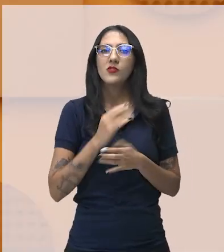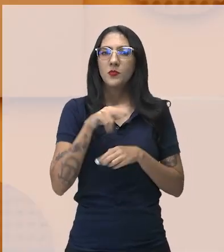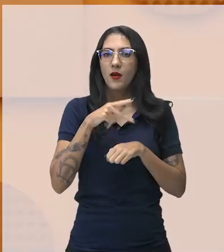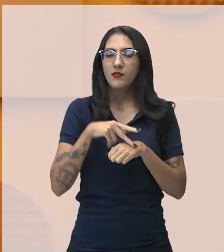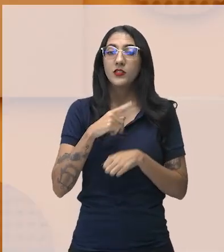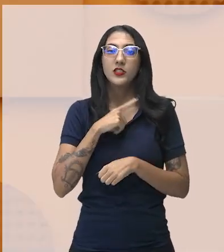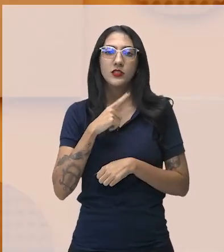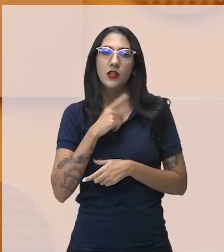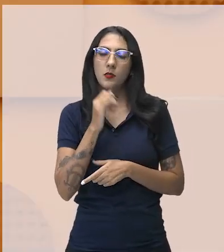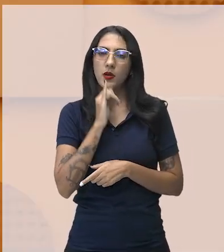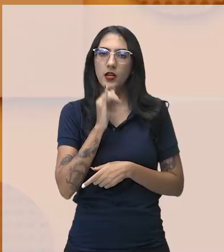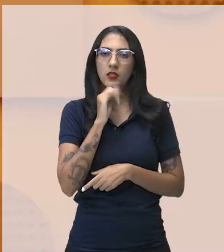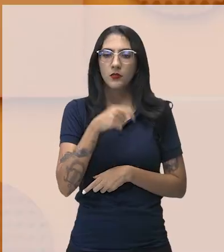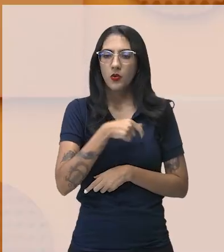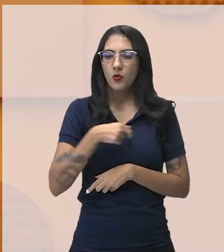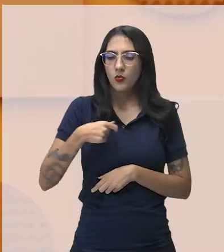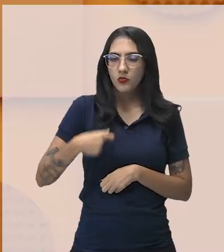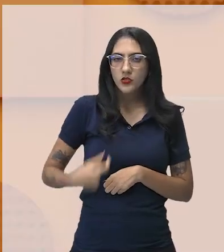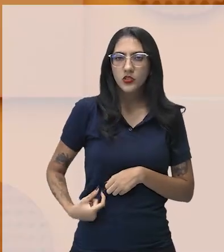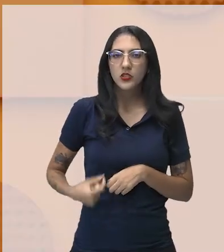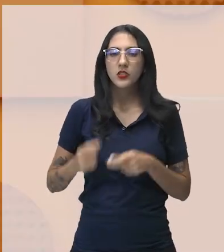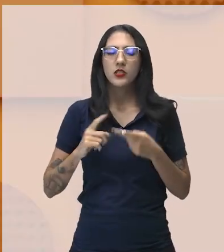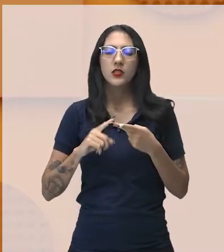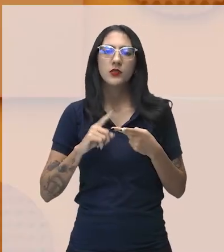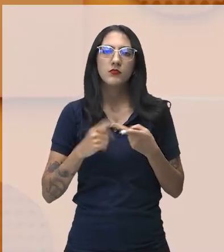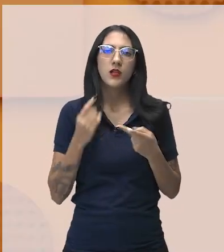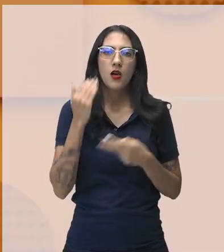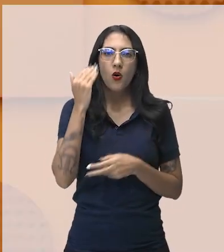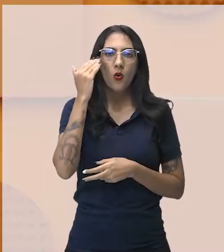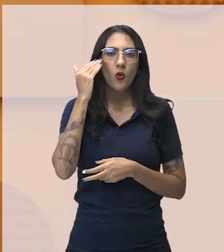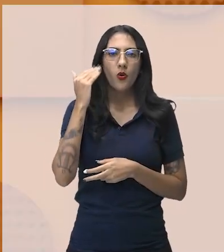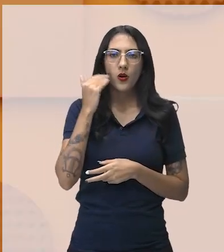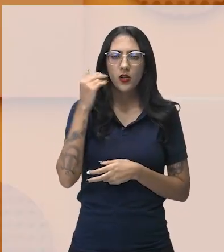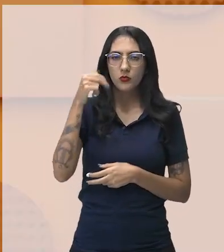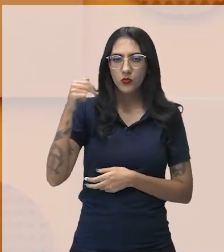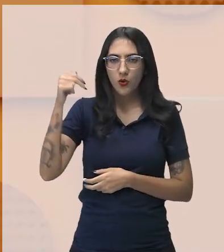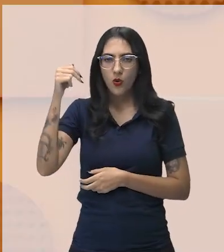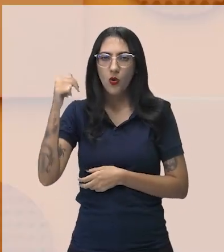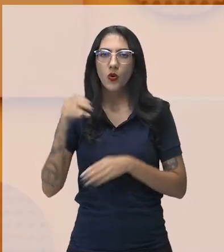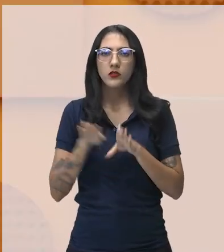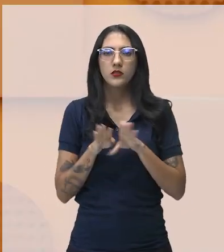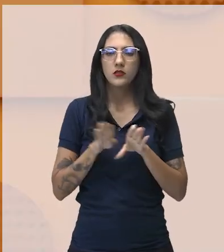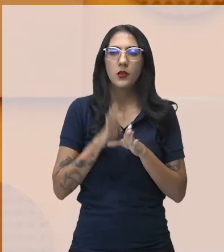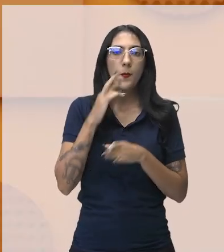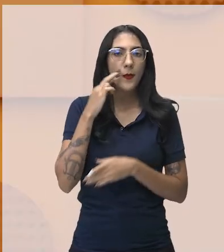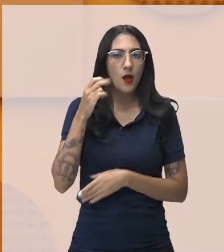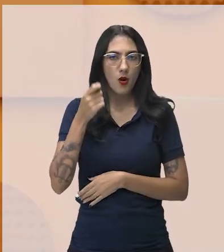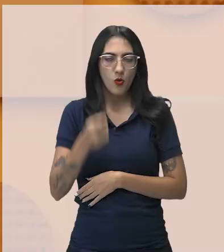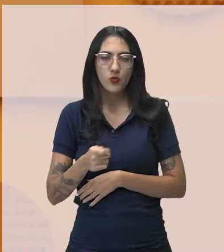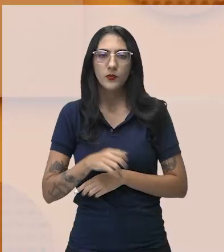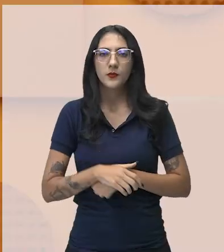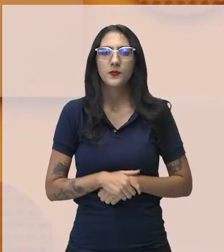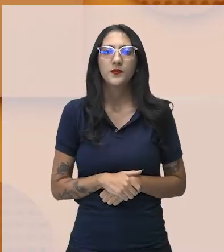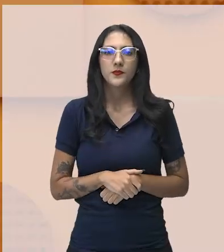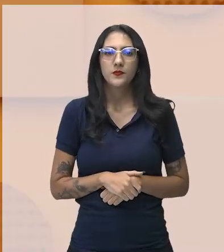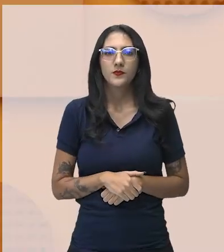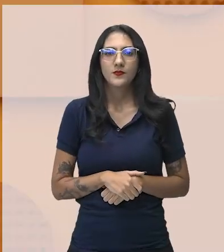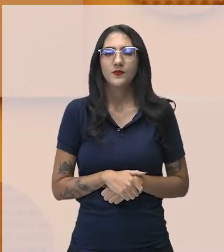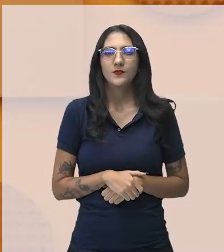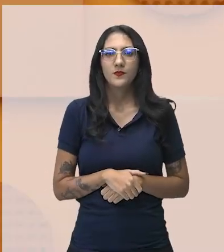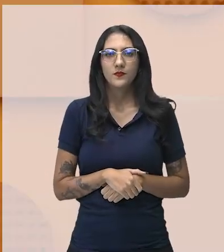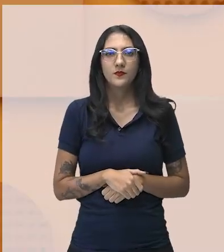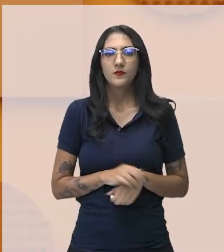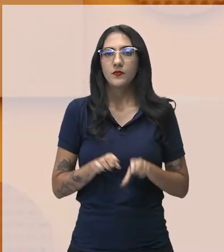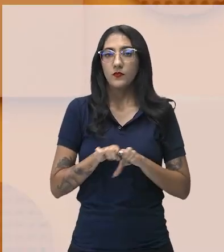a China, como a Coreia do Norte, como o Vietnã, como a Rússia, tá bom? Porém, a gente observa